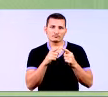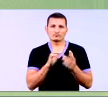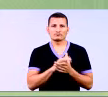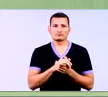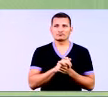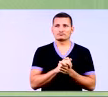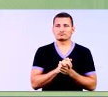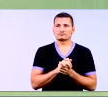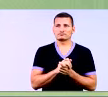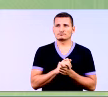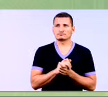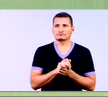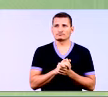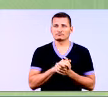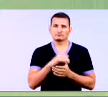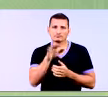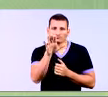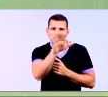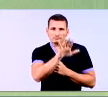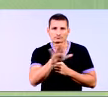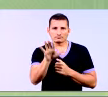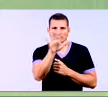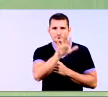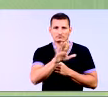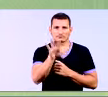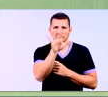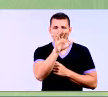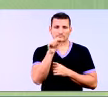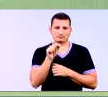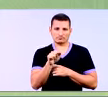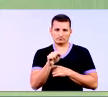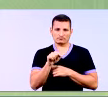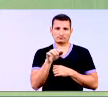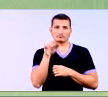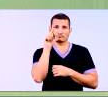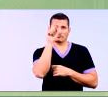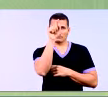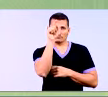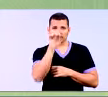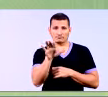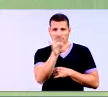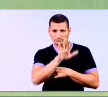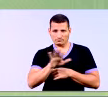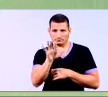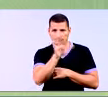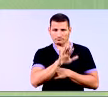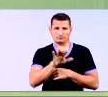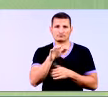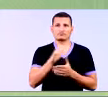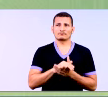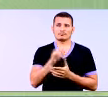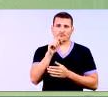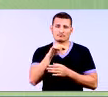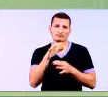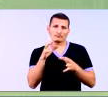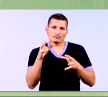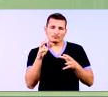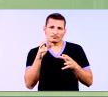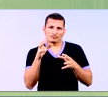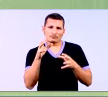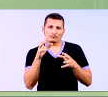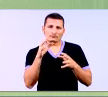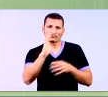aqui seria todo o meio de campo, tá vendo? E no meio de campo tem mais de um jogador, que são os módulos que compõem aquele processador